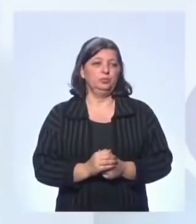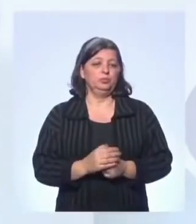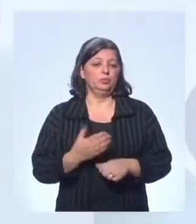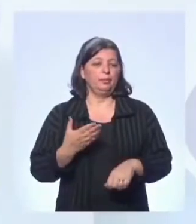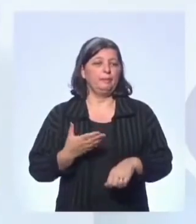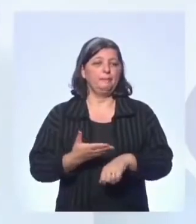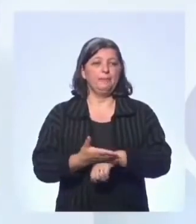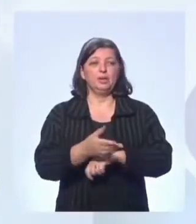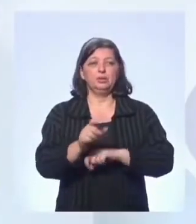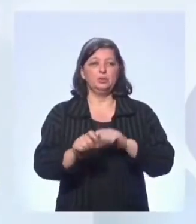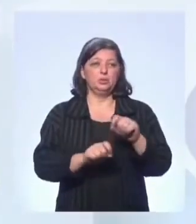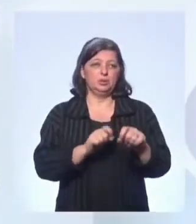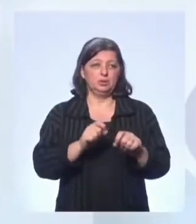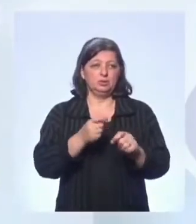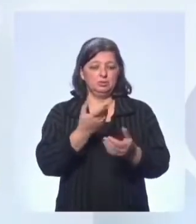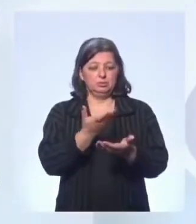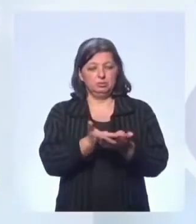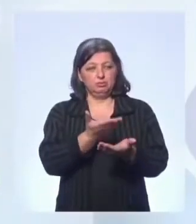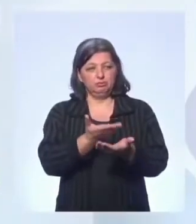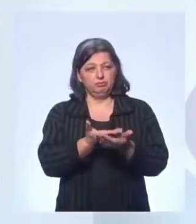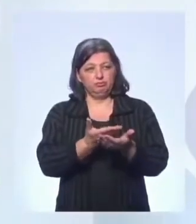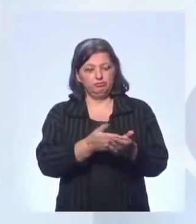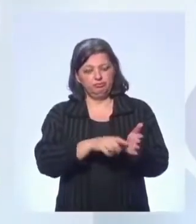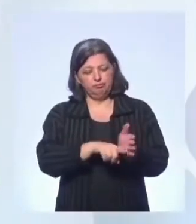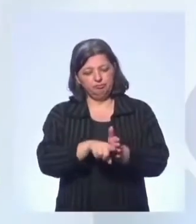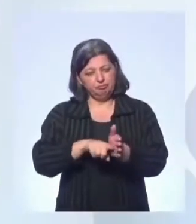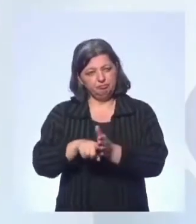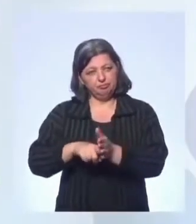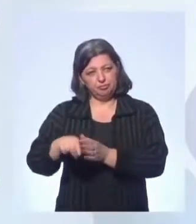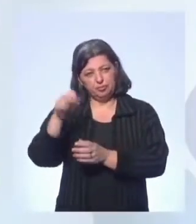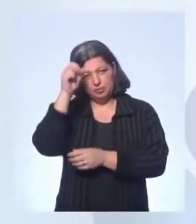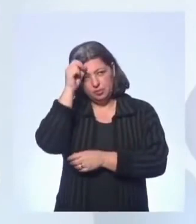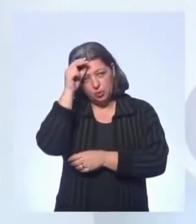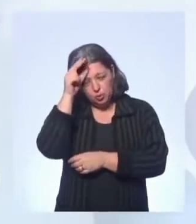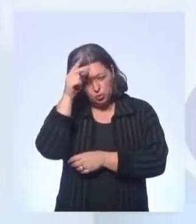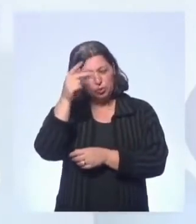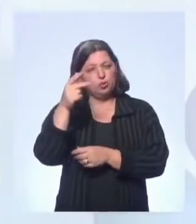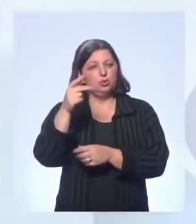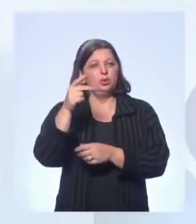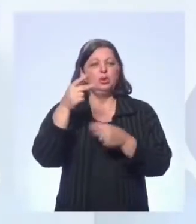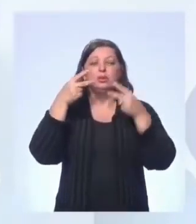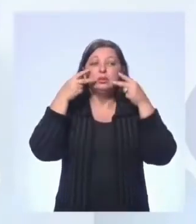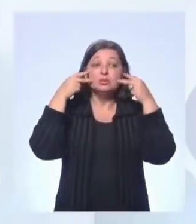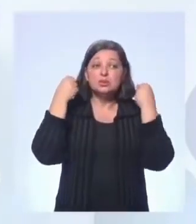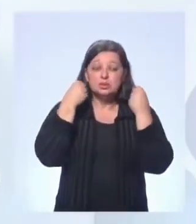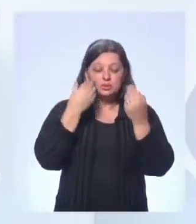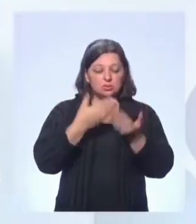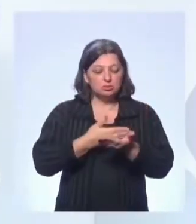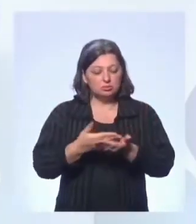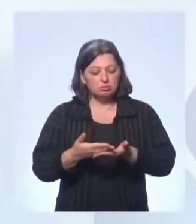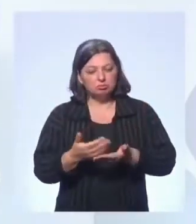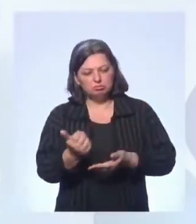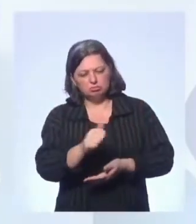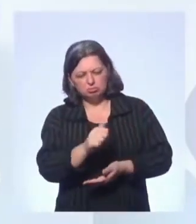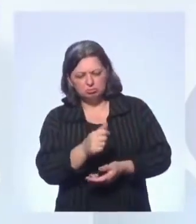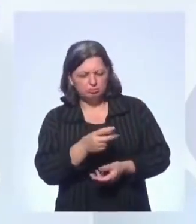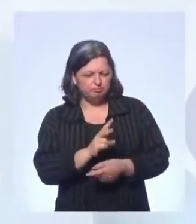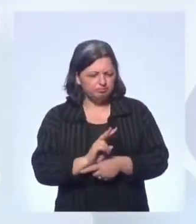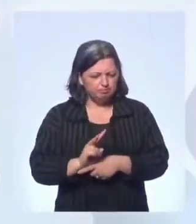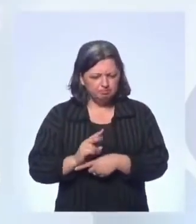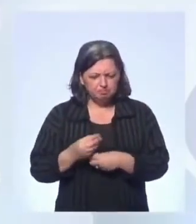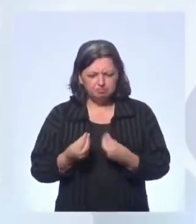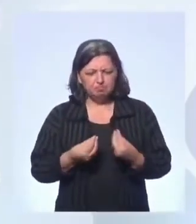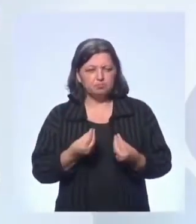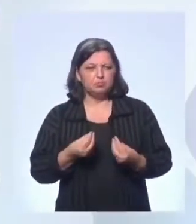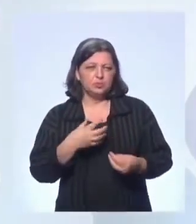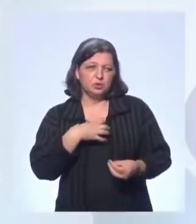por um estudo da cultura indígena logo no começo, uma avaliação dos seus hábitos,